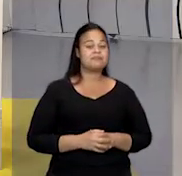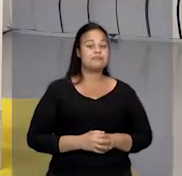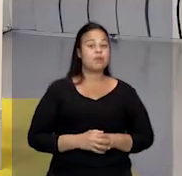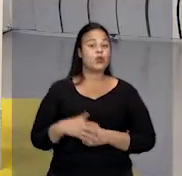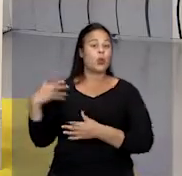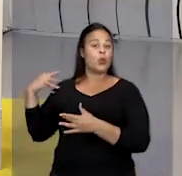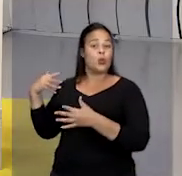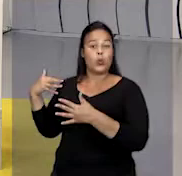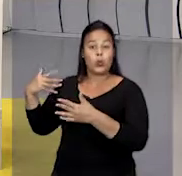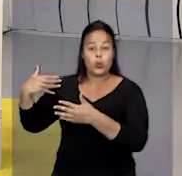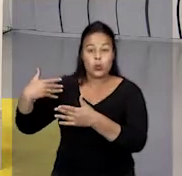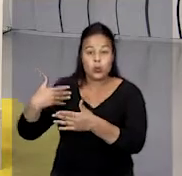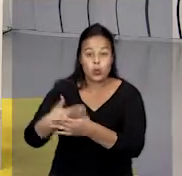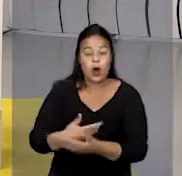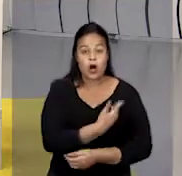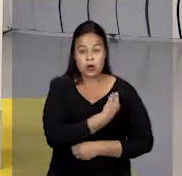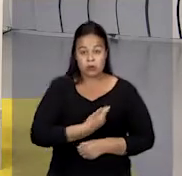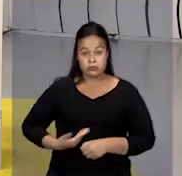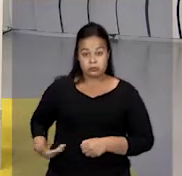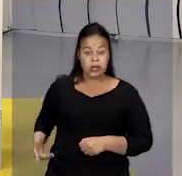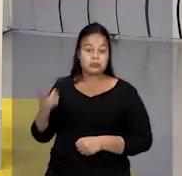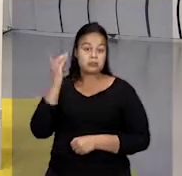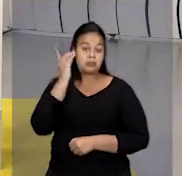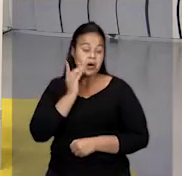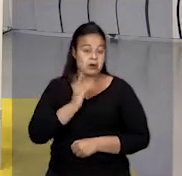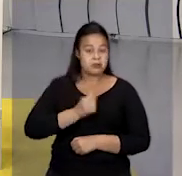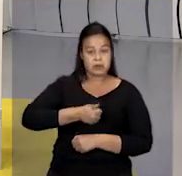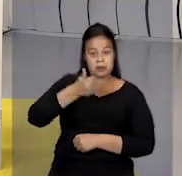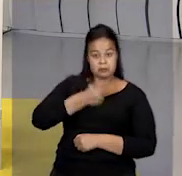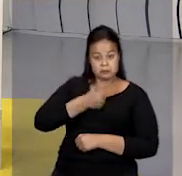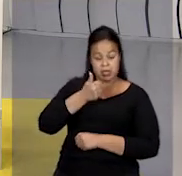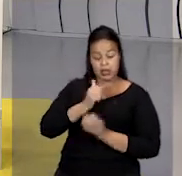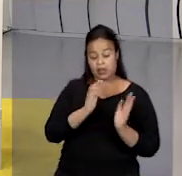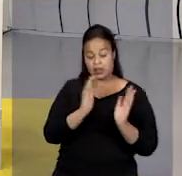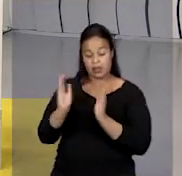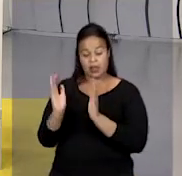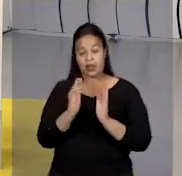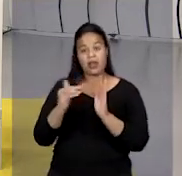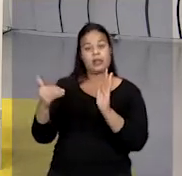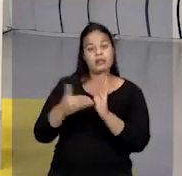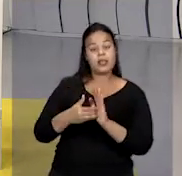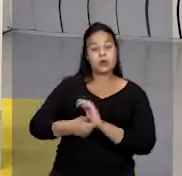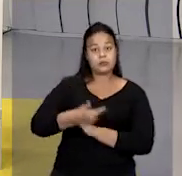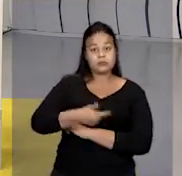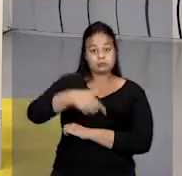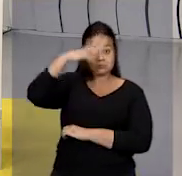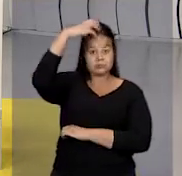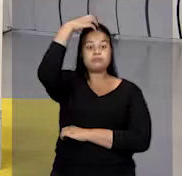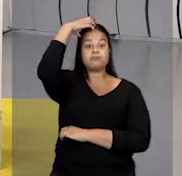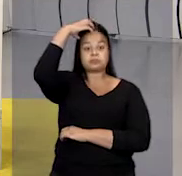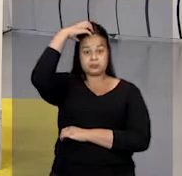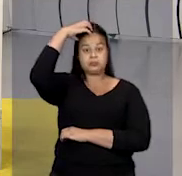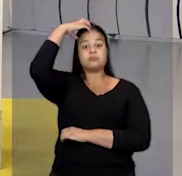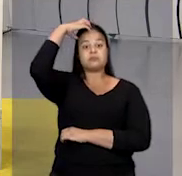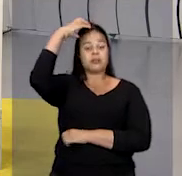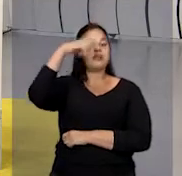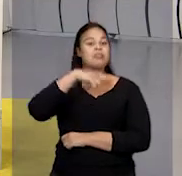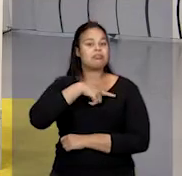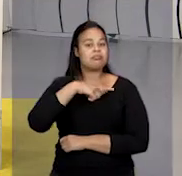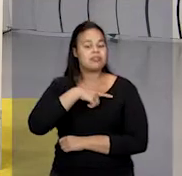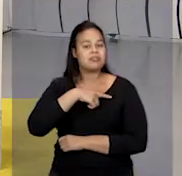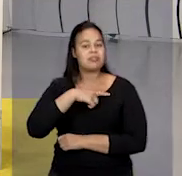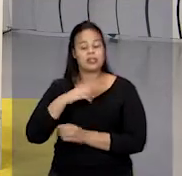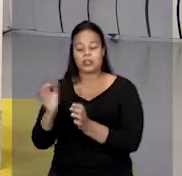Durante o governo do Dom Pedro, né, do Dom Pedro I, o período regencial também, até no segundo reinado, a gente tem alguns